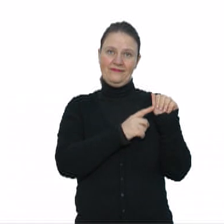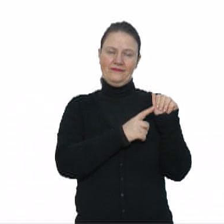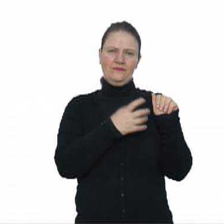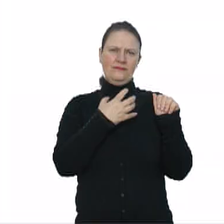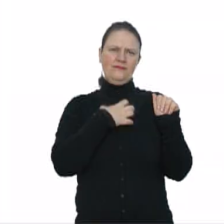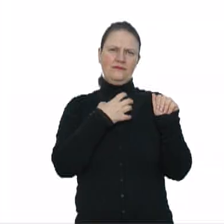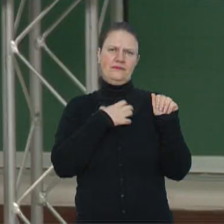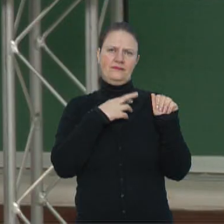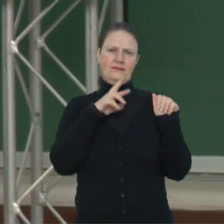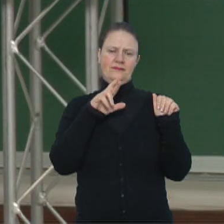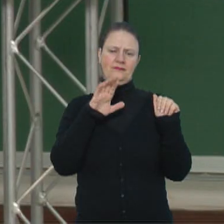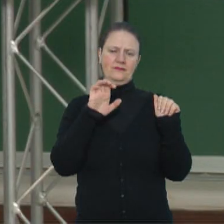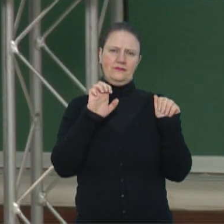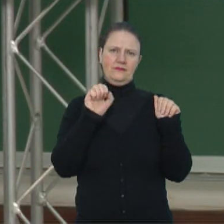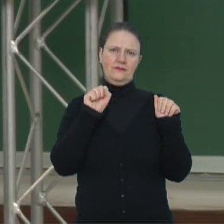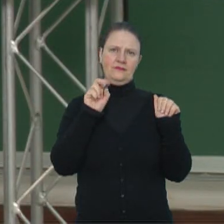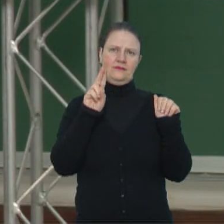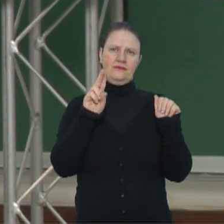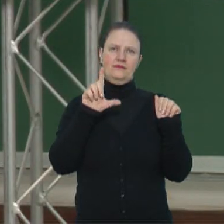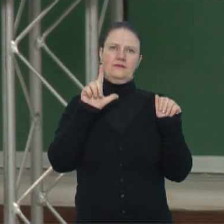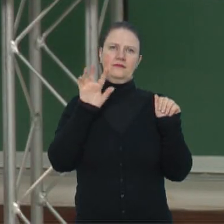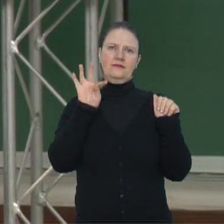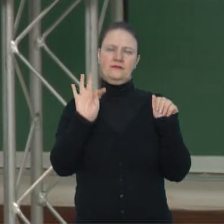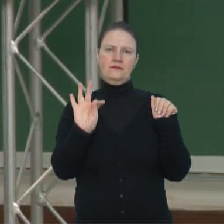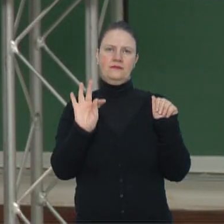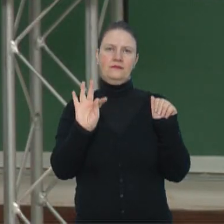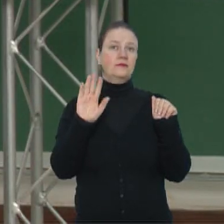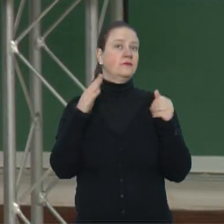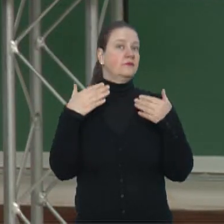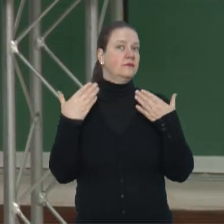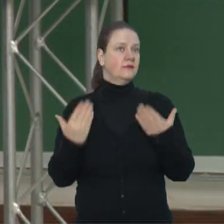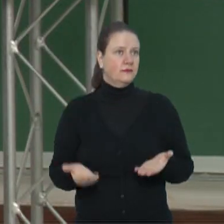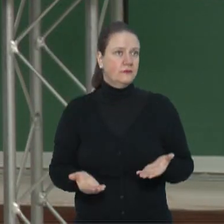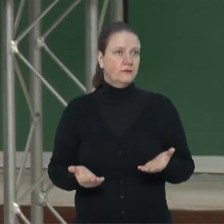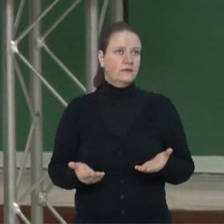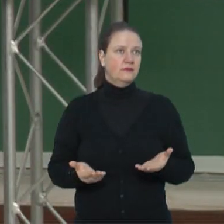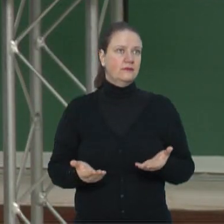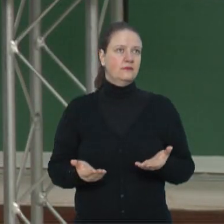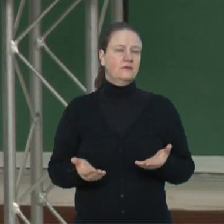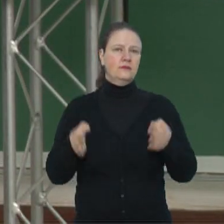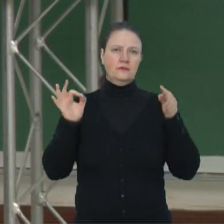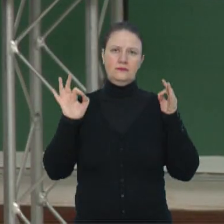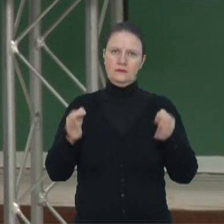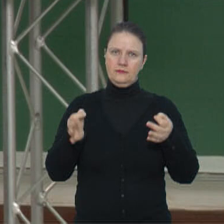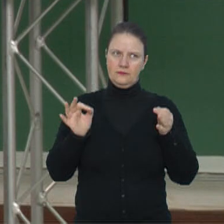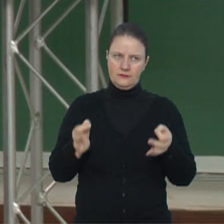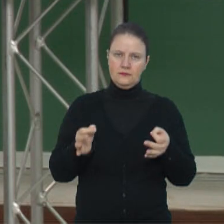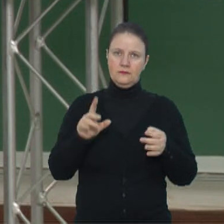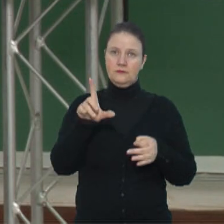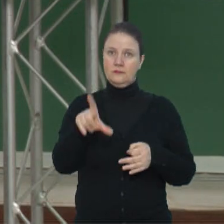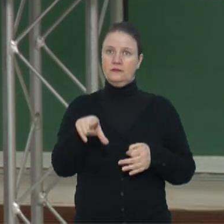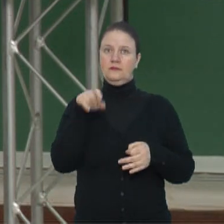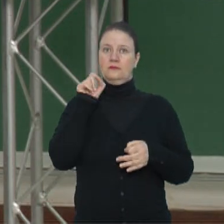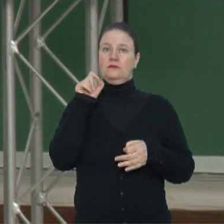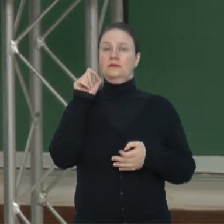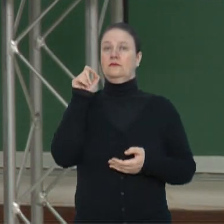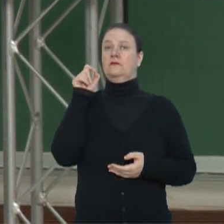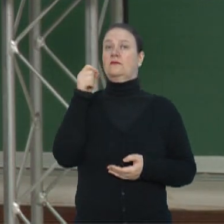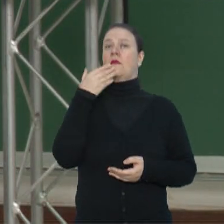de resulta nesse anúncio. Então, coma direito, né? Então, escolha o